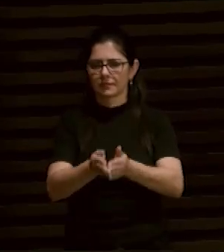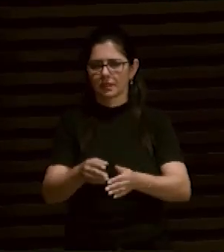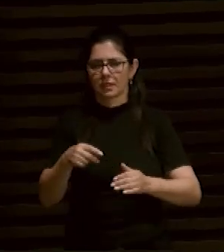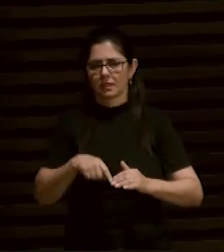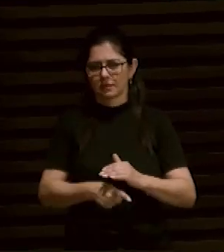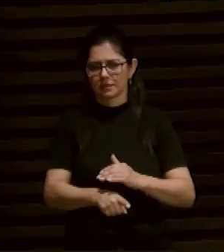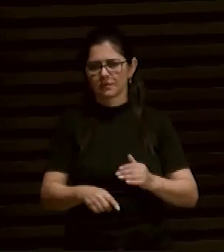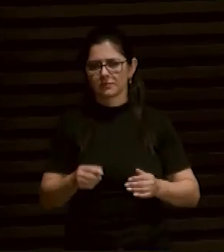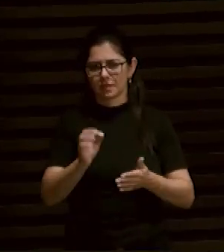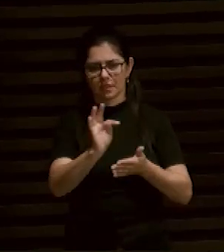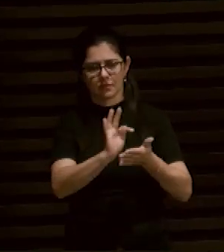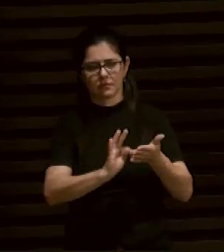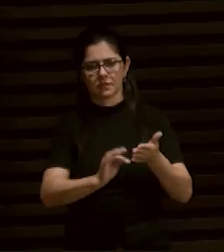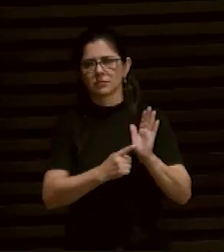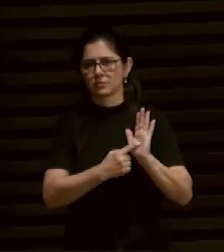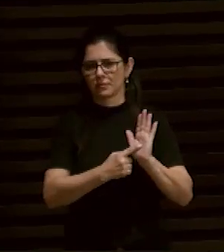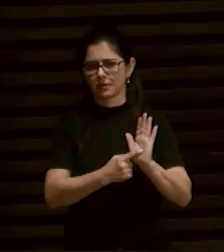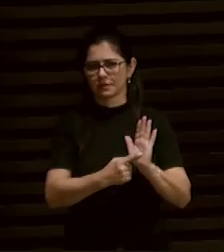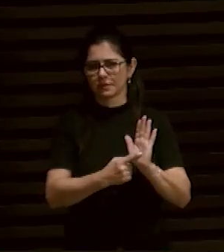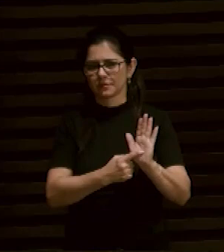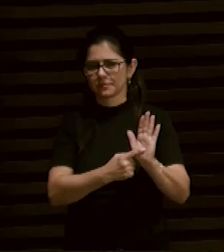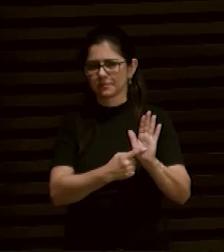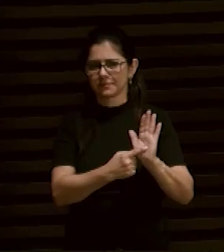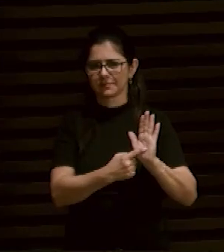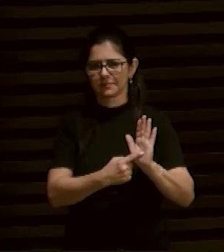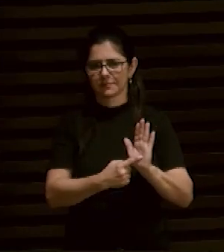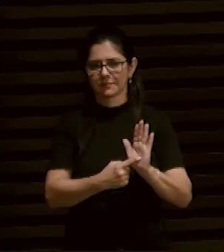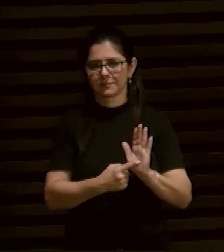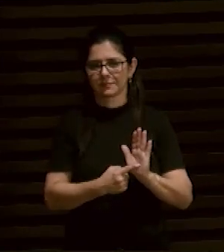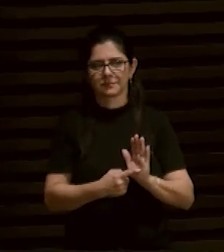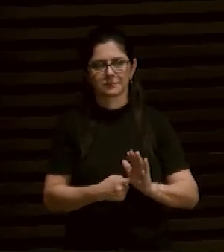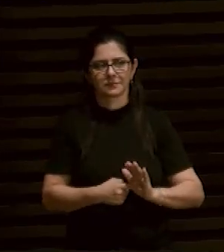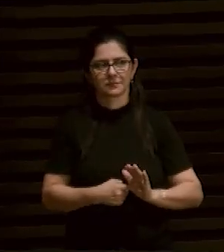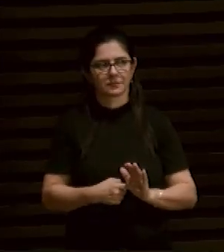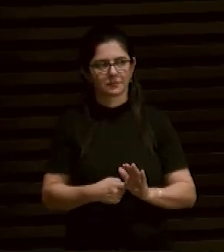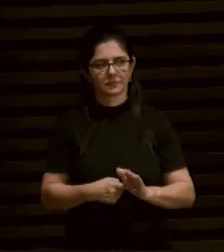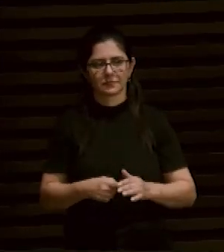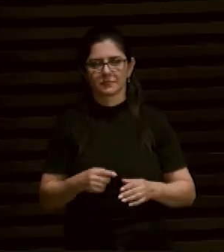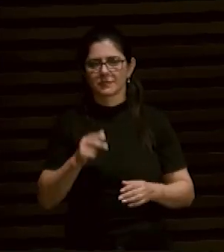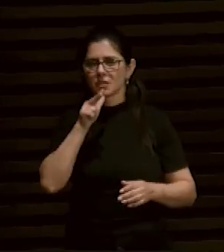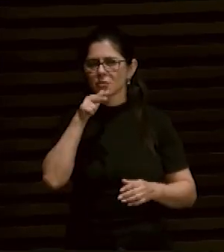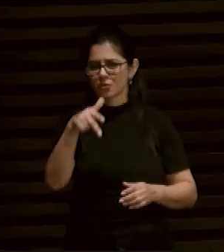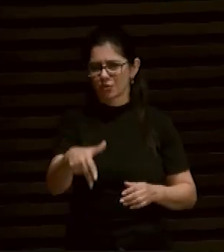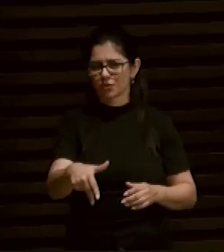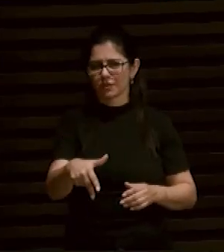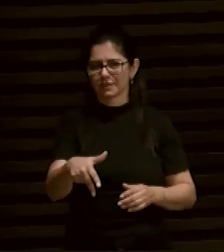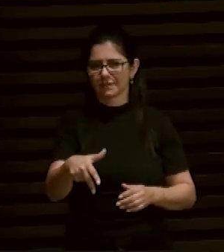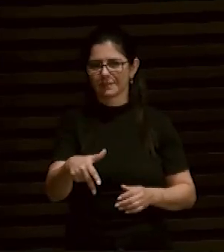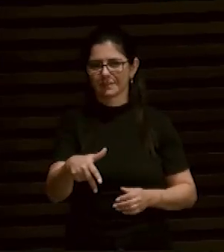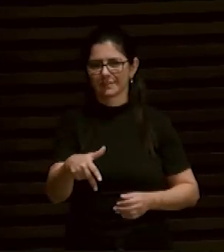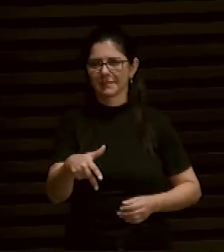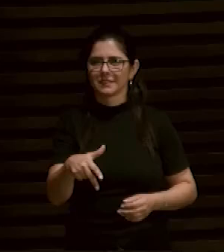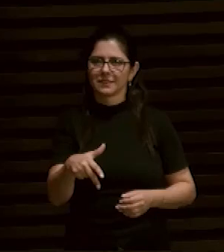fala que ele desceu à profundeza dos montes. A ideia aqui, irmãos, é que Jonas está num espiral decadente sem